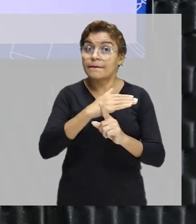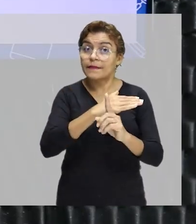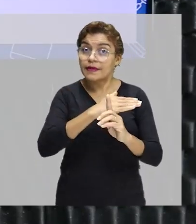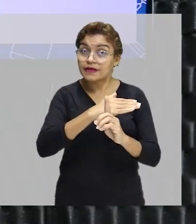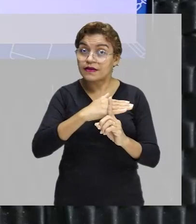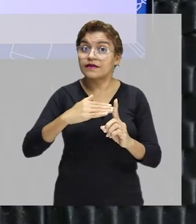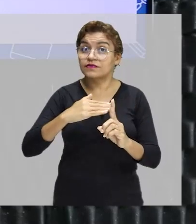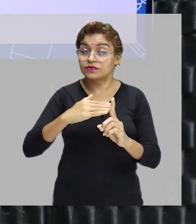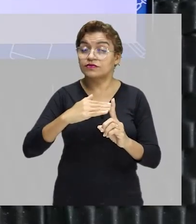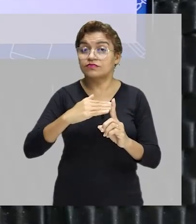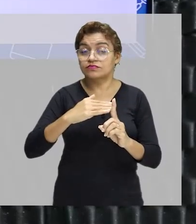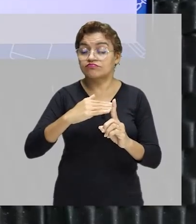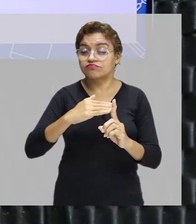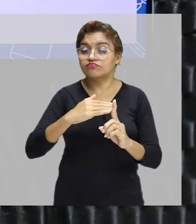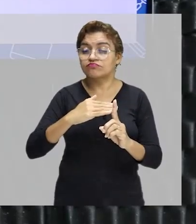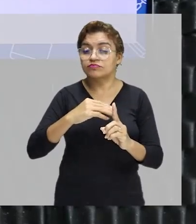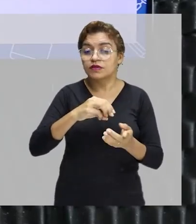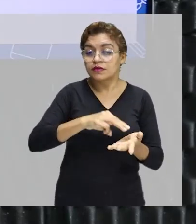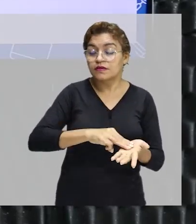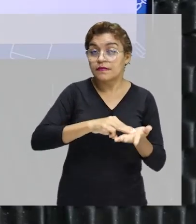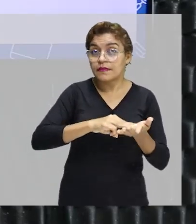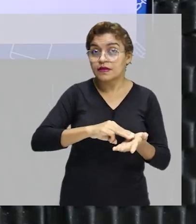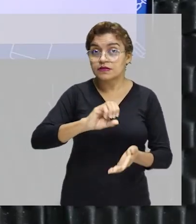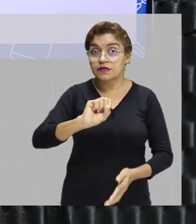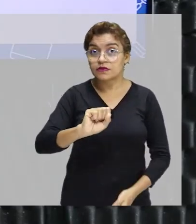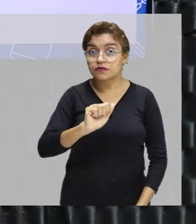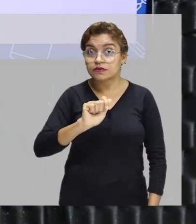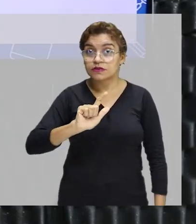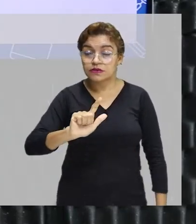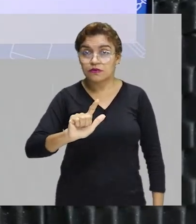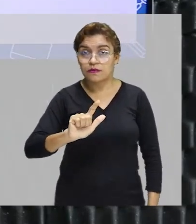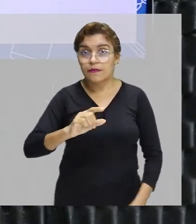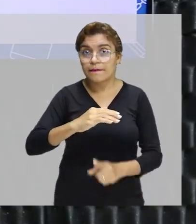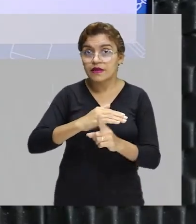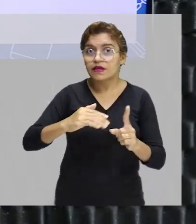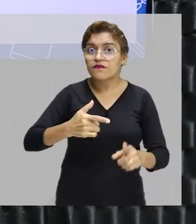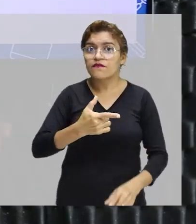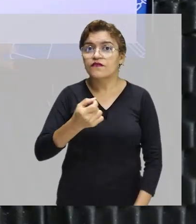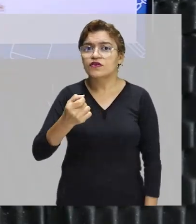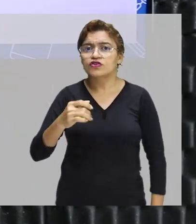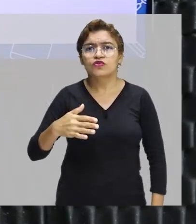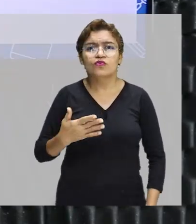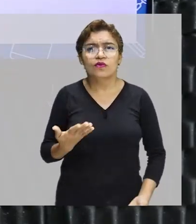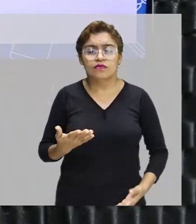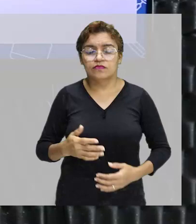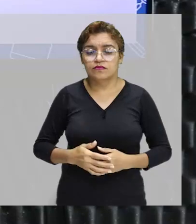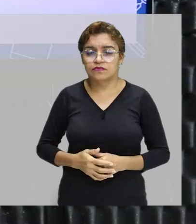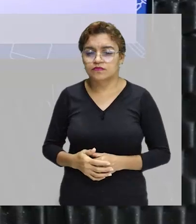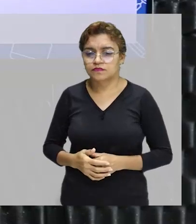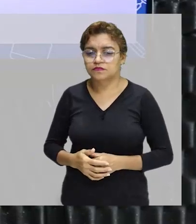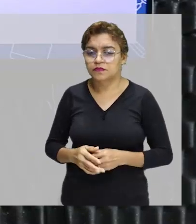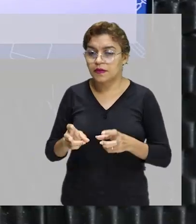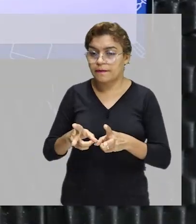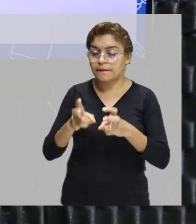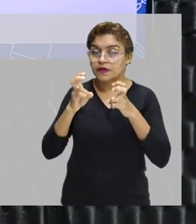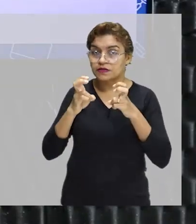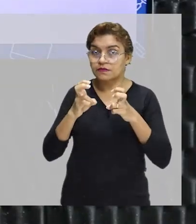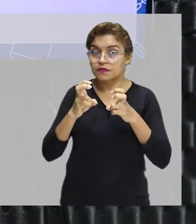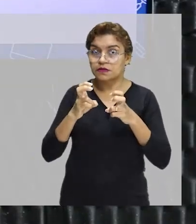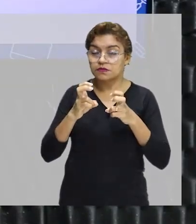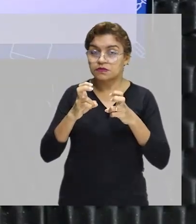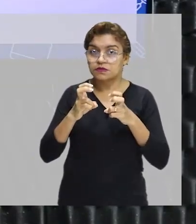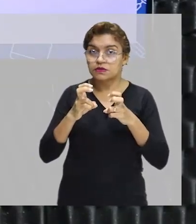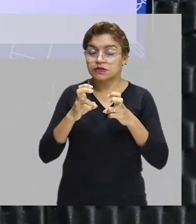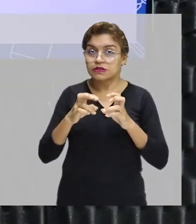metade da massa do sal. Então, qual é a metade de 20? Né? Eu sei que aqui nós podemos montar uma regra de